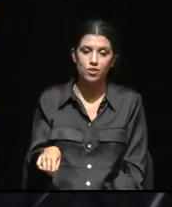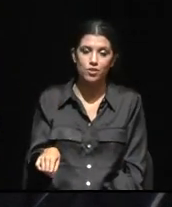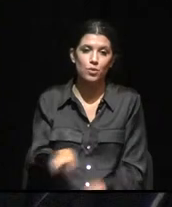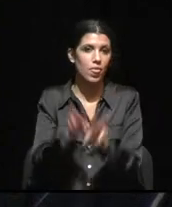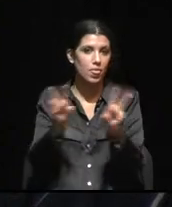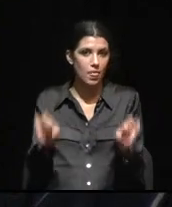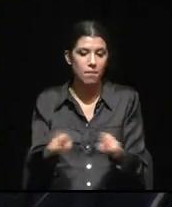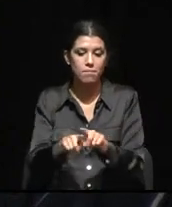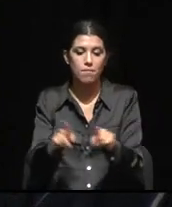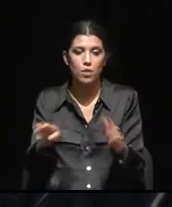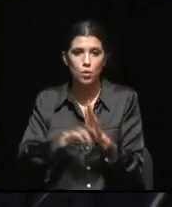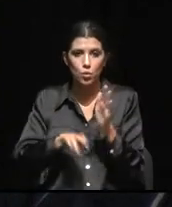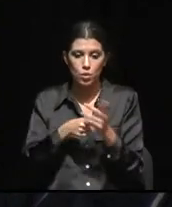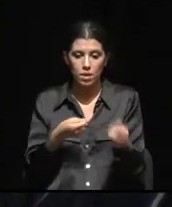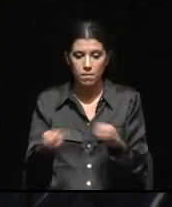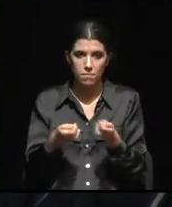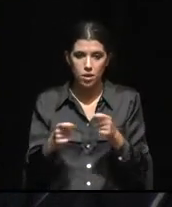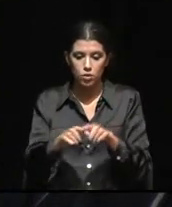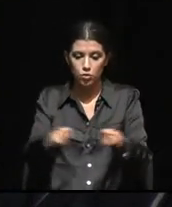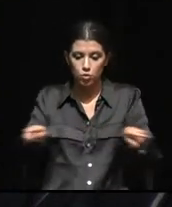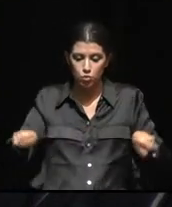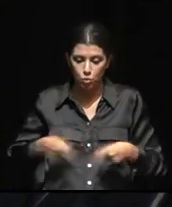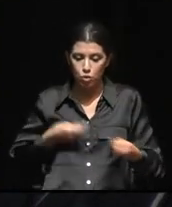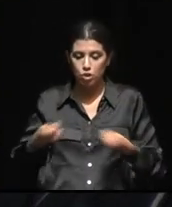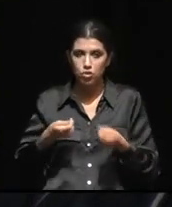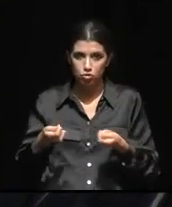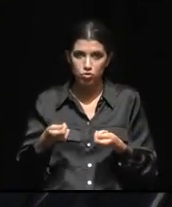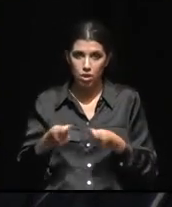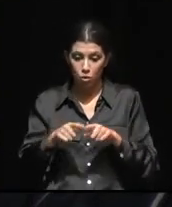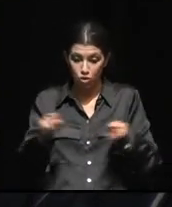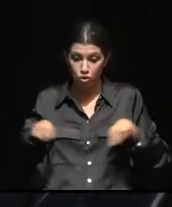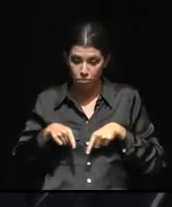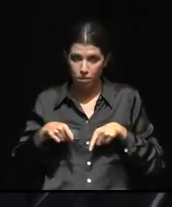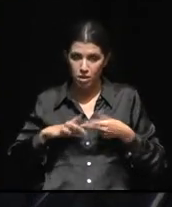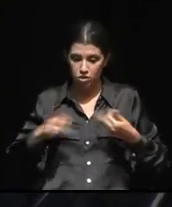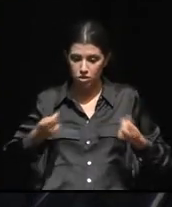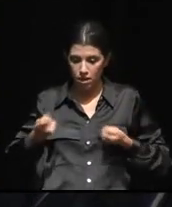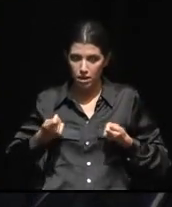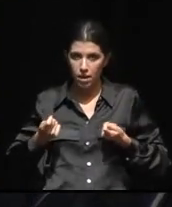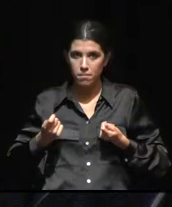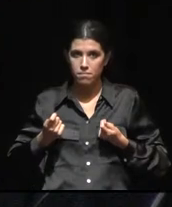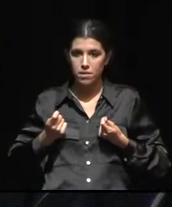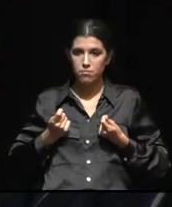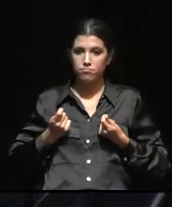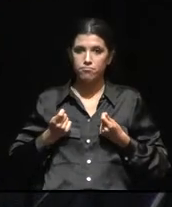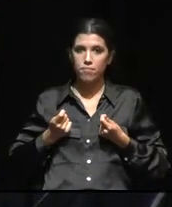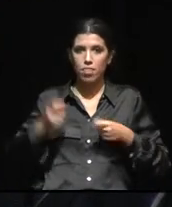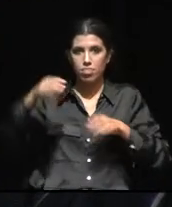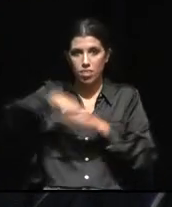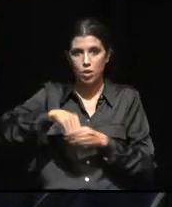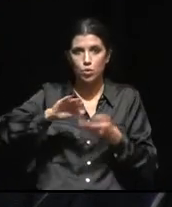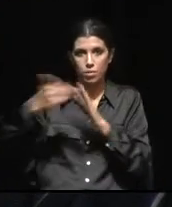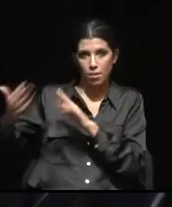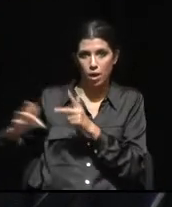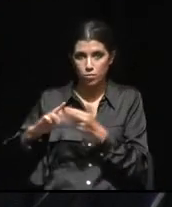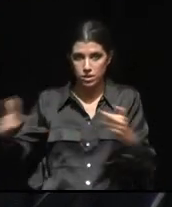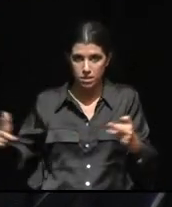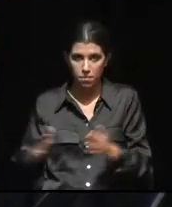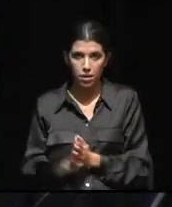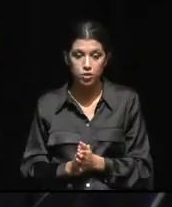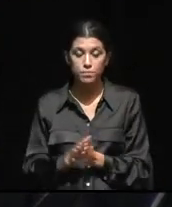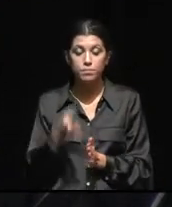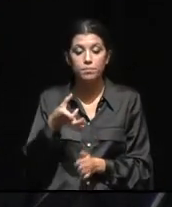questão do regulamento de atribuição e gestão de espaços não habitacionais em bairros municipais o